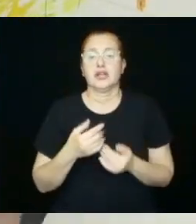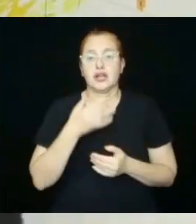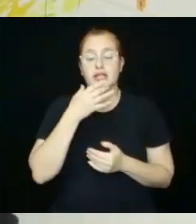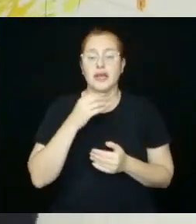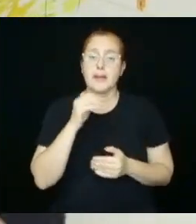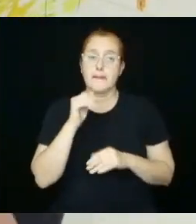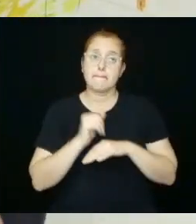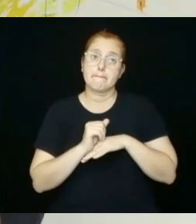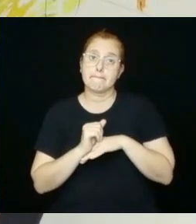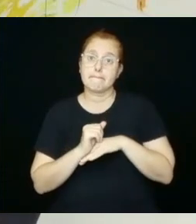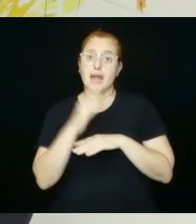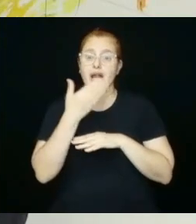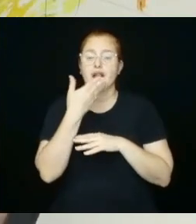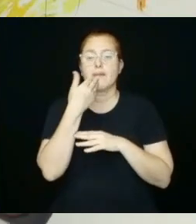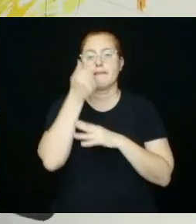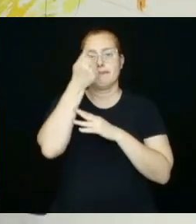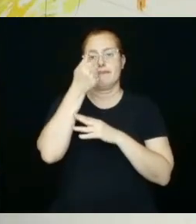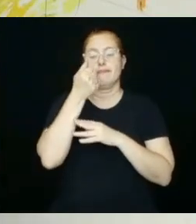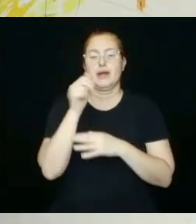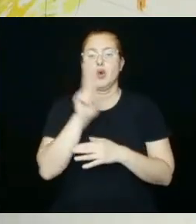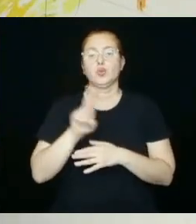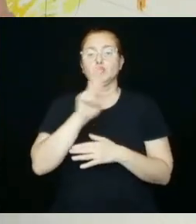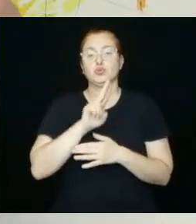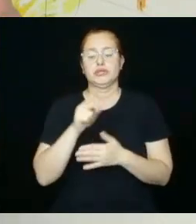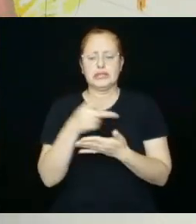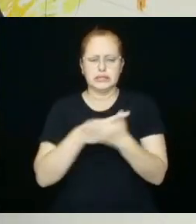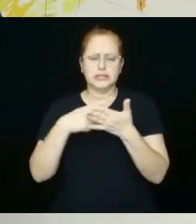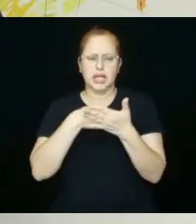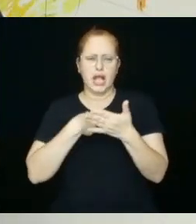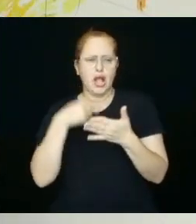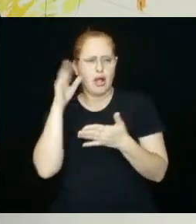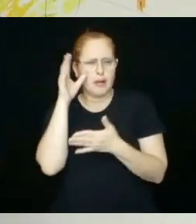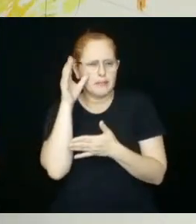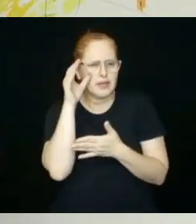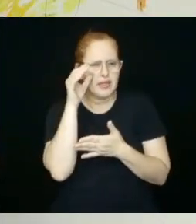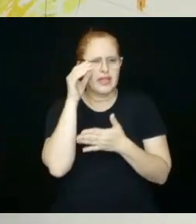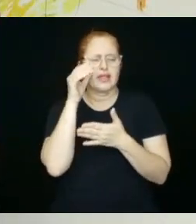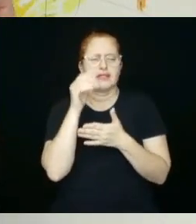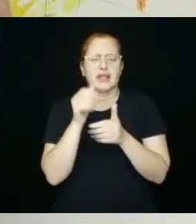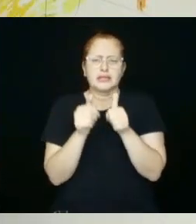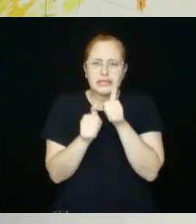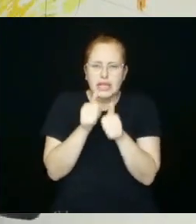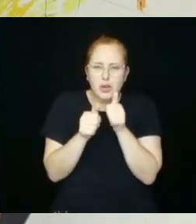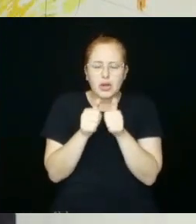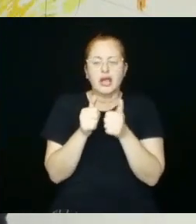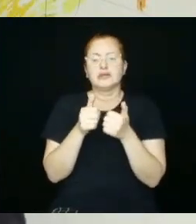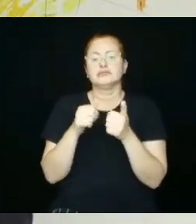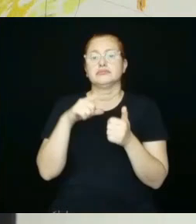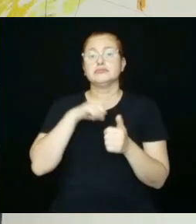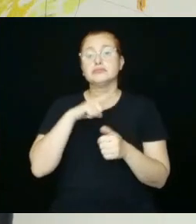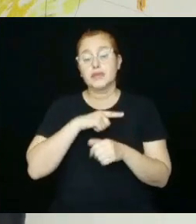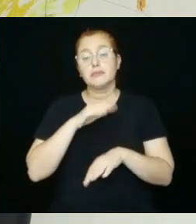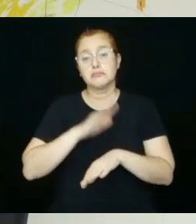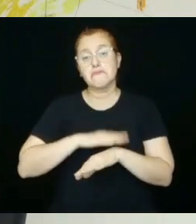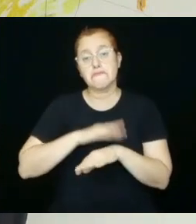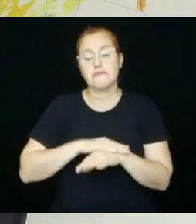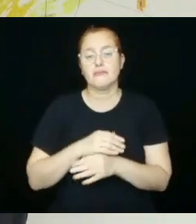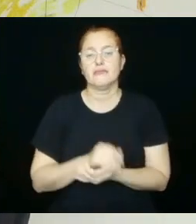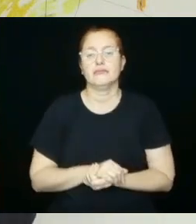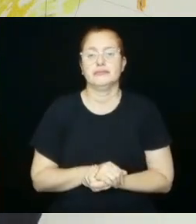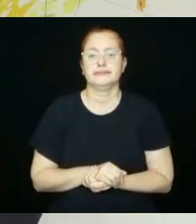que seja mais adequado para utilizar no desenho. Aí eu observo mesmo, assim, sabe, com o celular, assim. Sim. E tem momentos